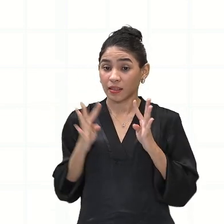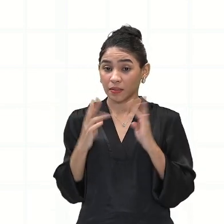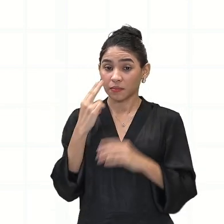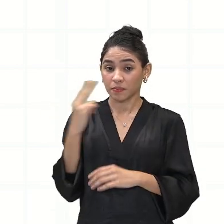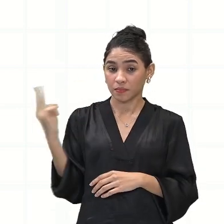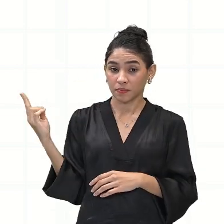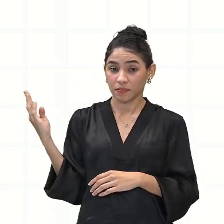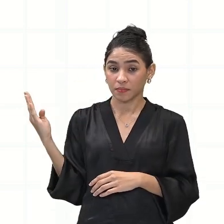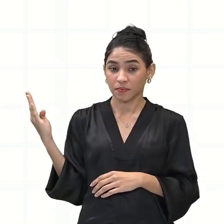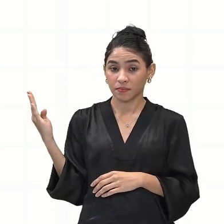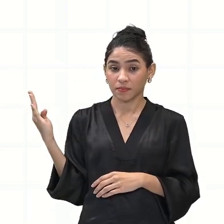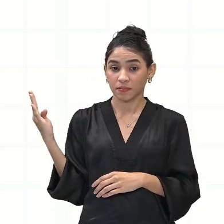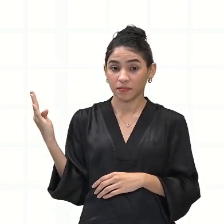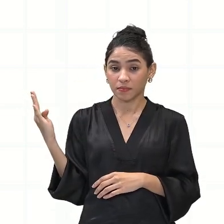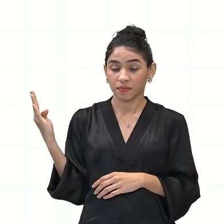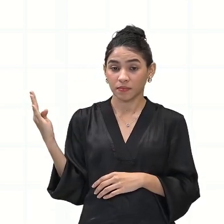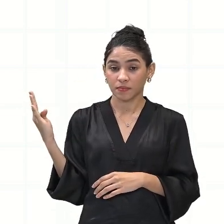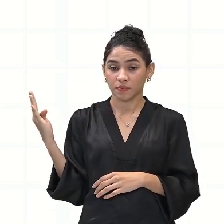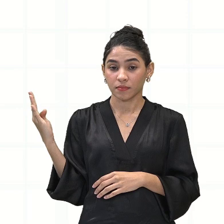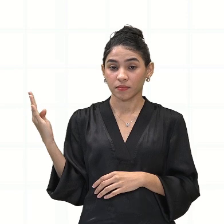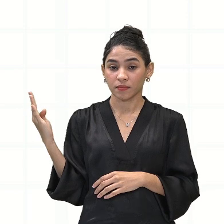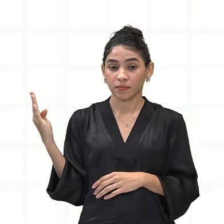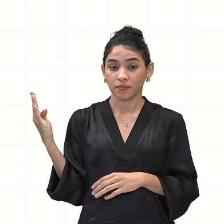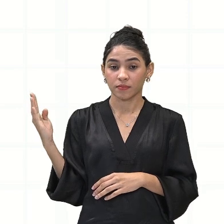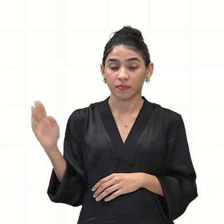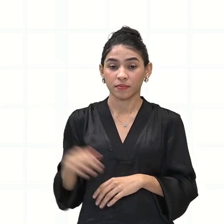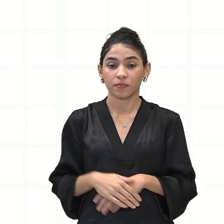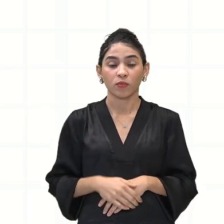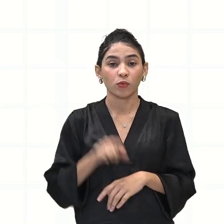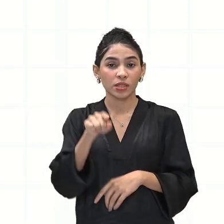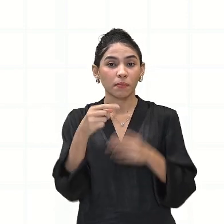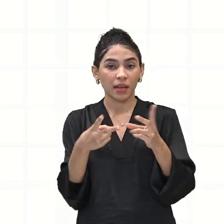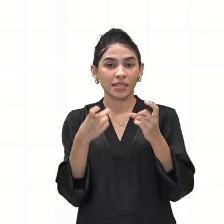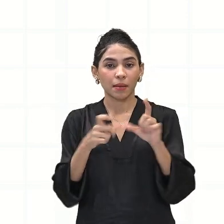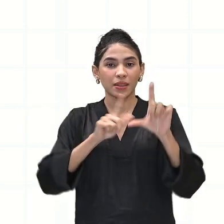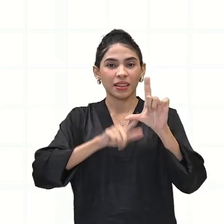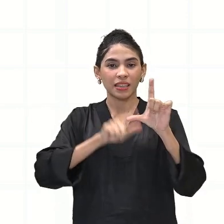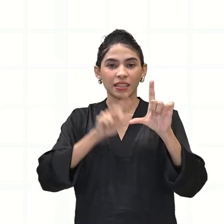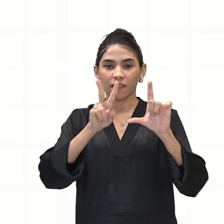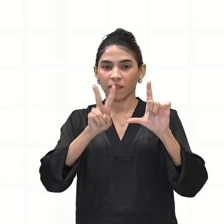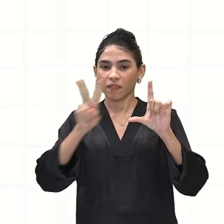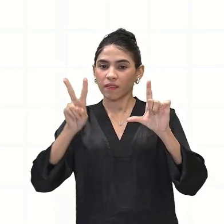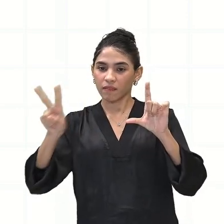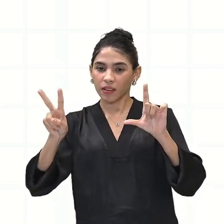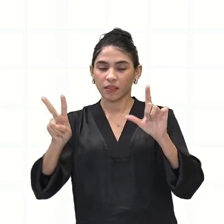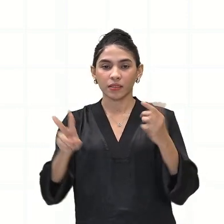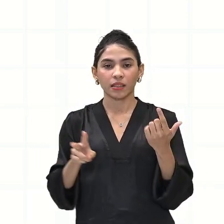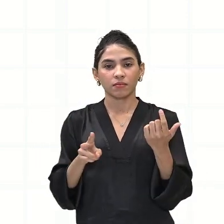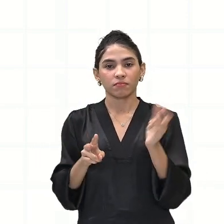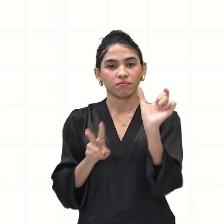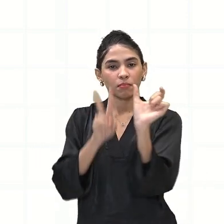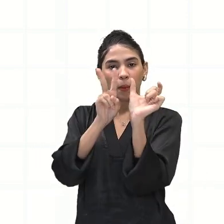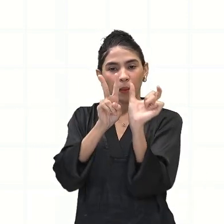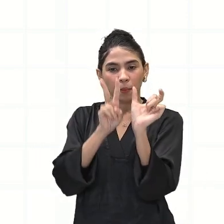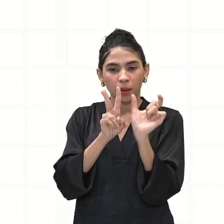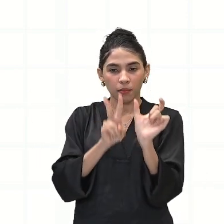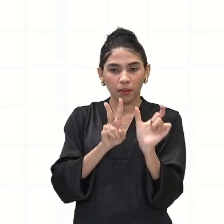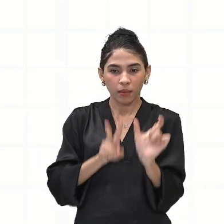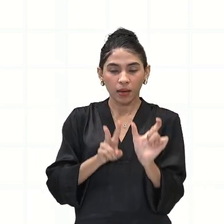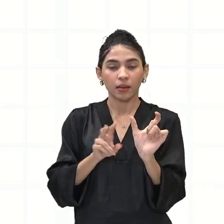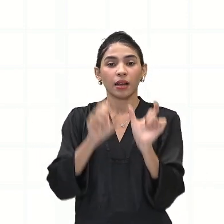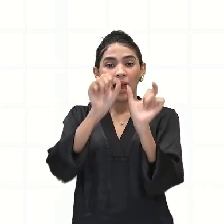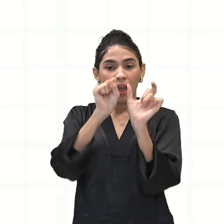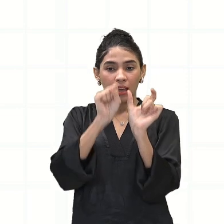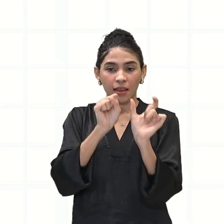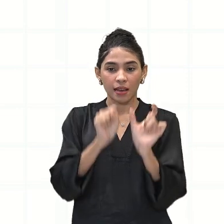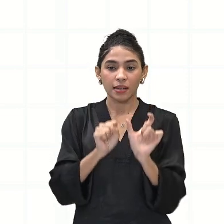violões, viagens e o que mais vier. O V aparecendo aí bastante repetido também, o S, que é